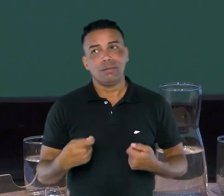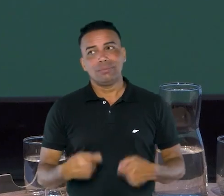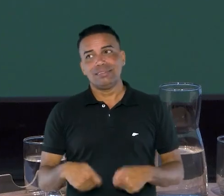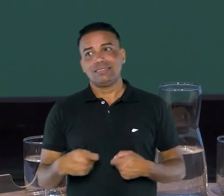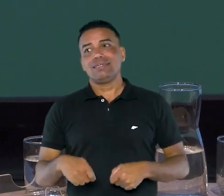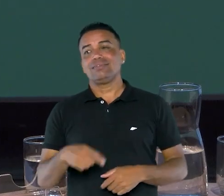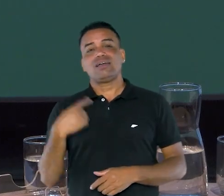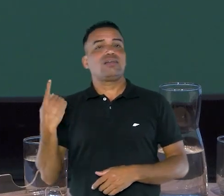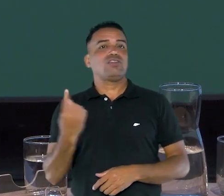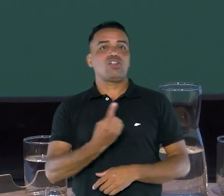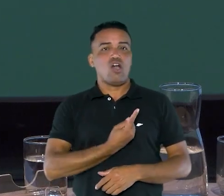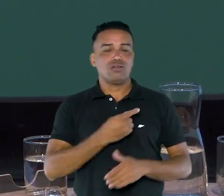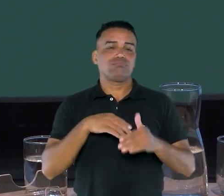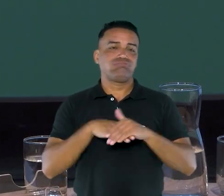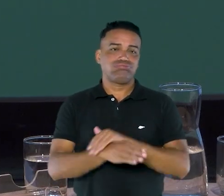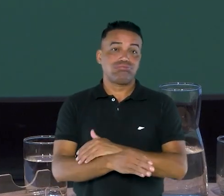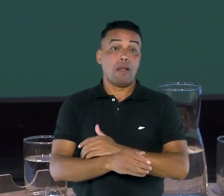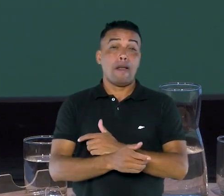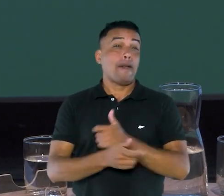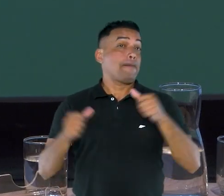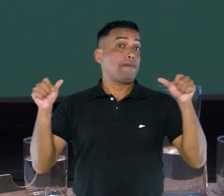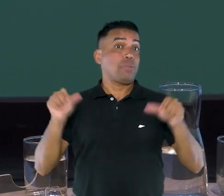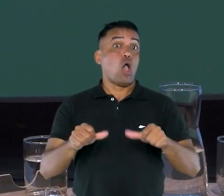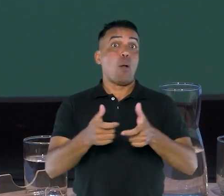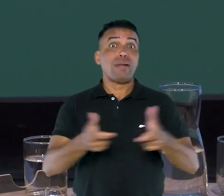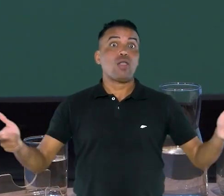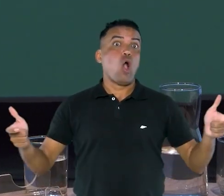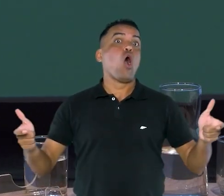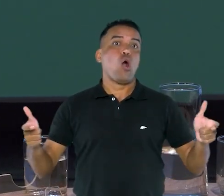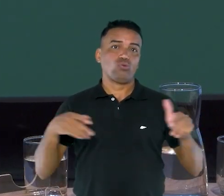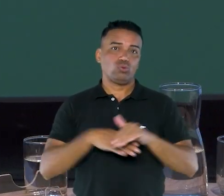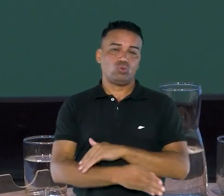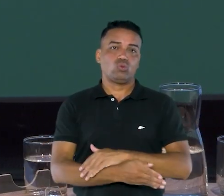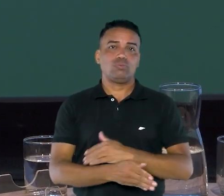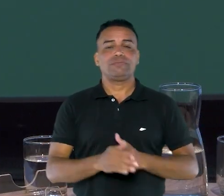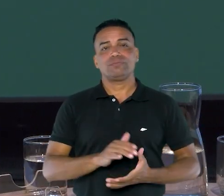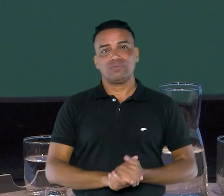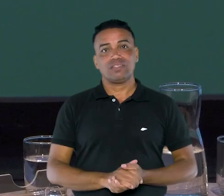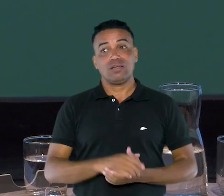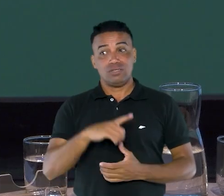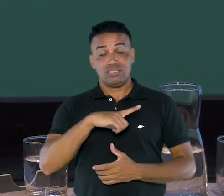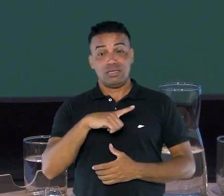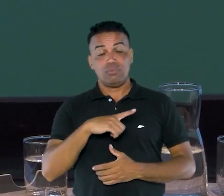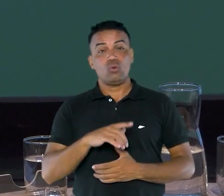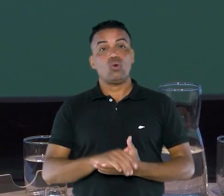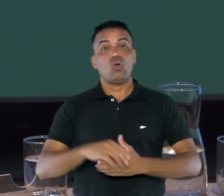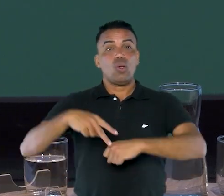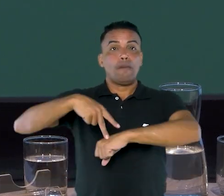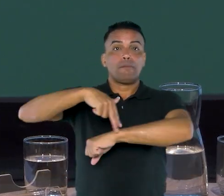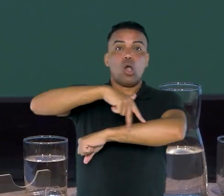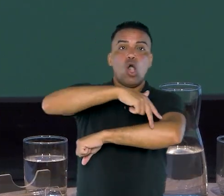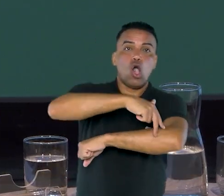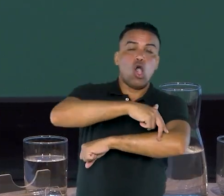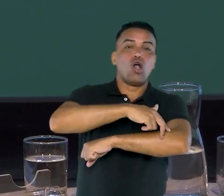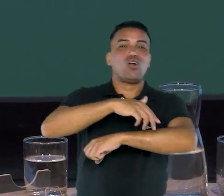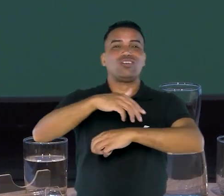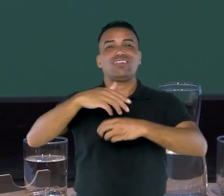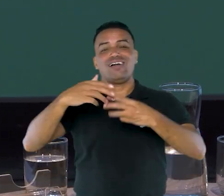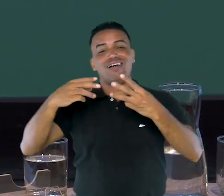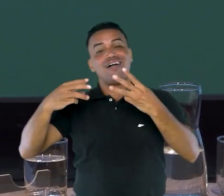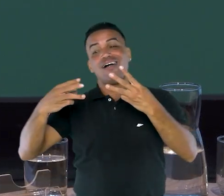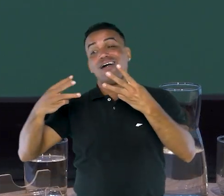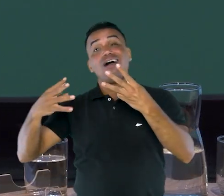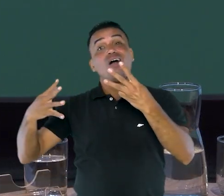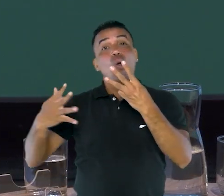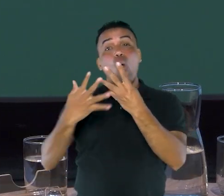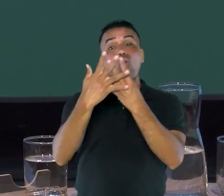gente teria que radicalizar isso. Realmente, a questão de moda, outono, inverno, paleta, sabe umas